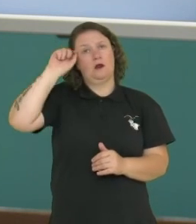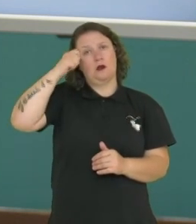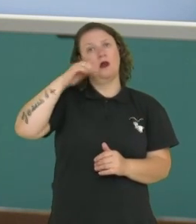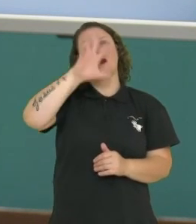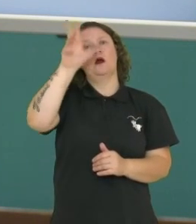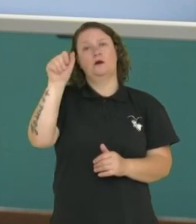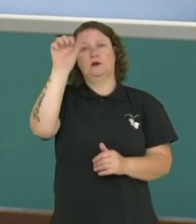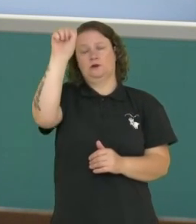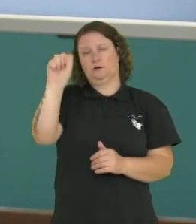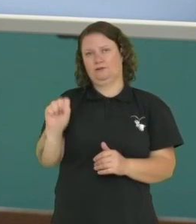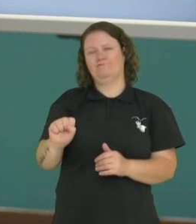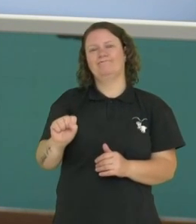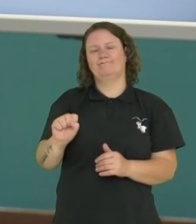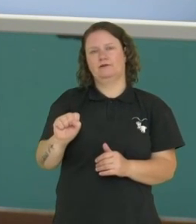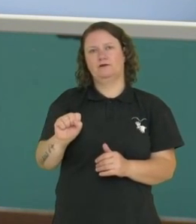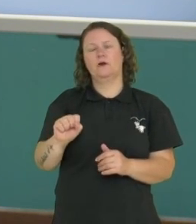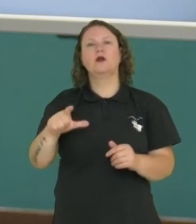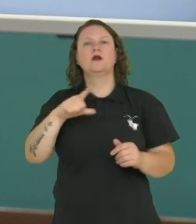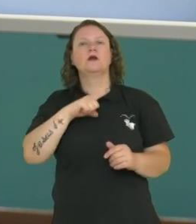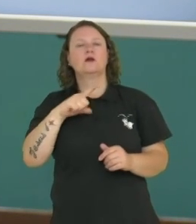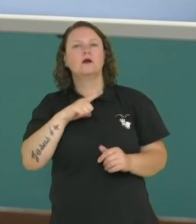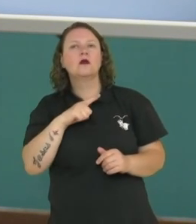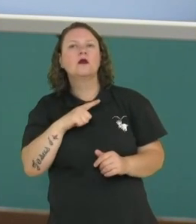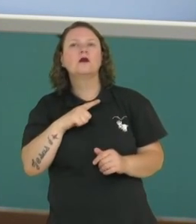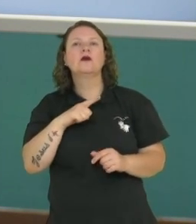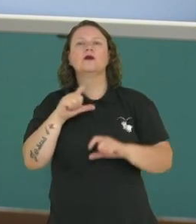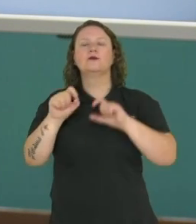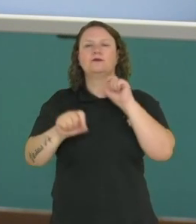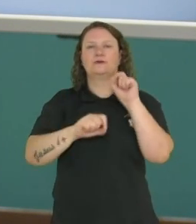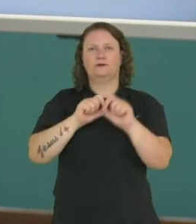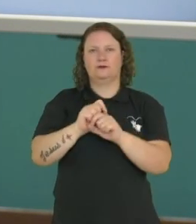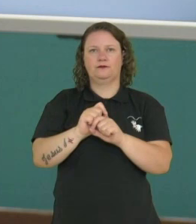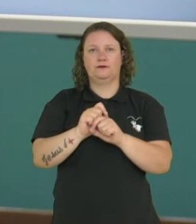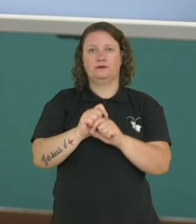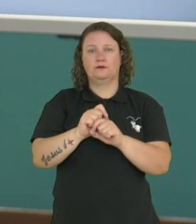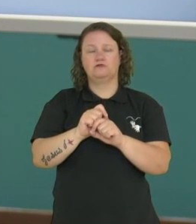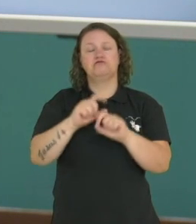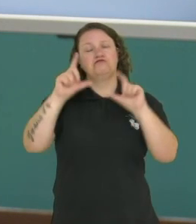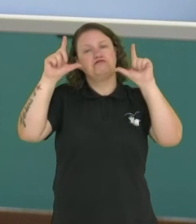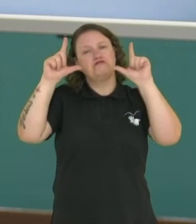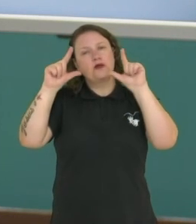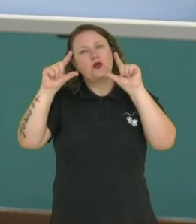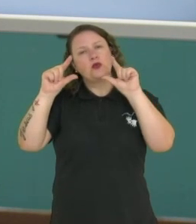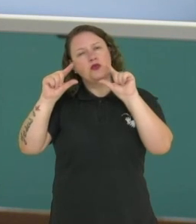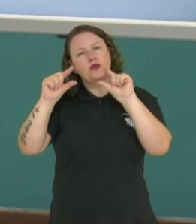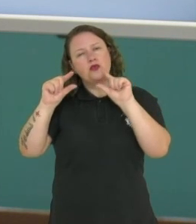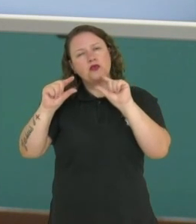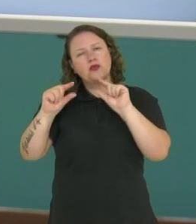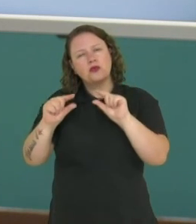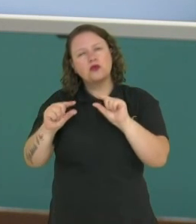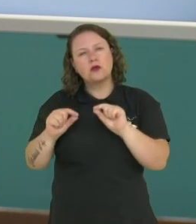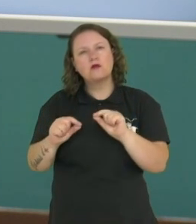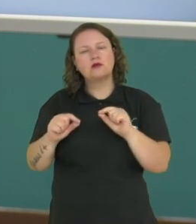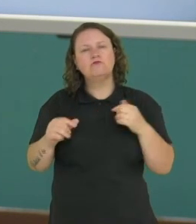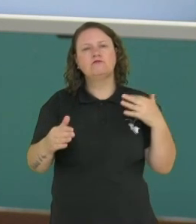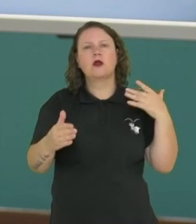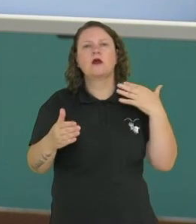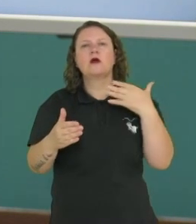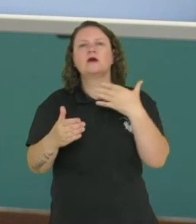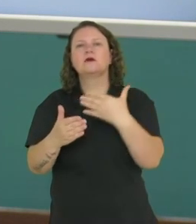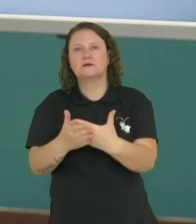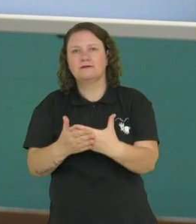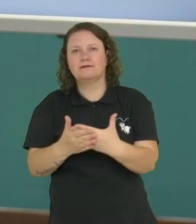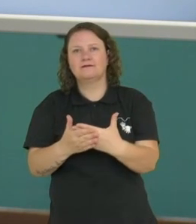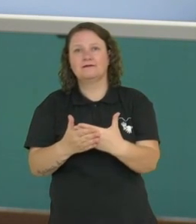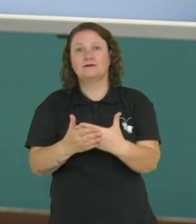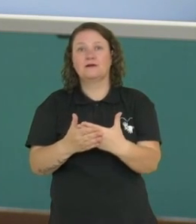esse processo aí de escravidão, né, e segregação. Mas vem diminuindo, né, aos poucos, até se